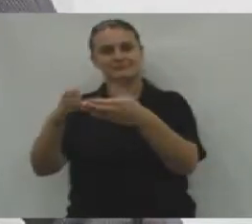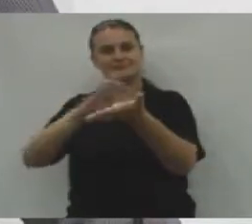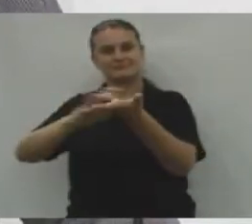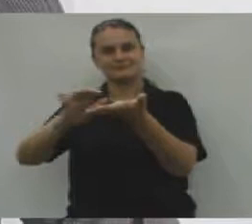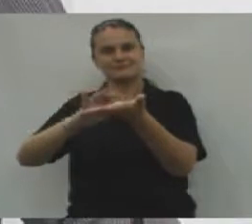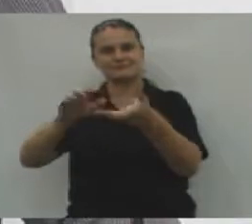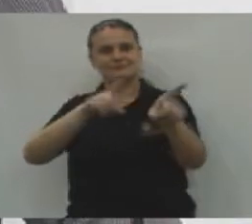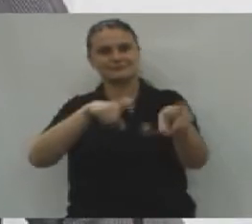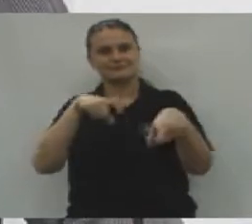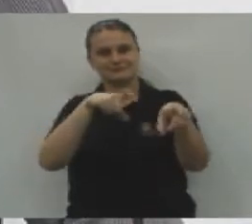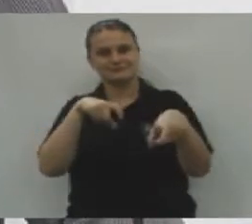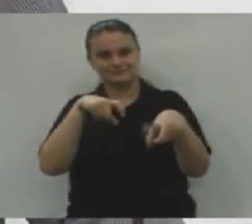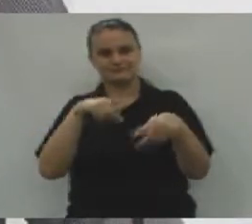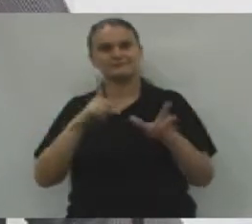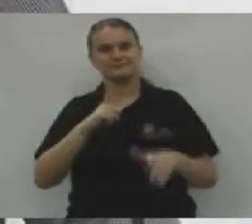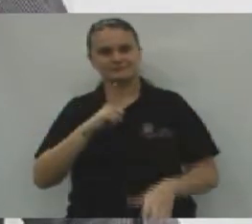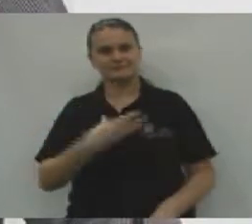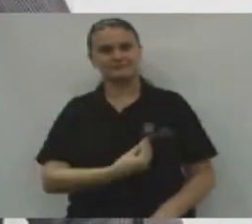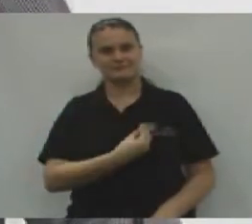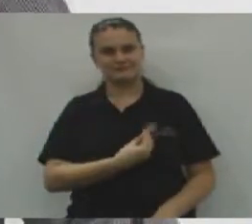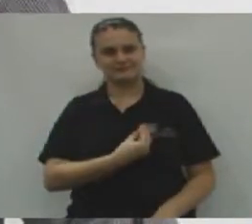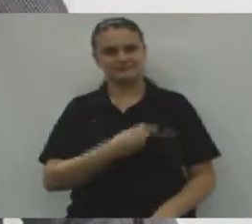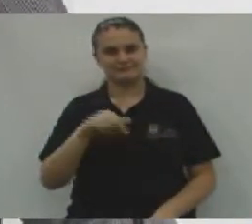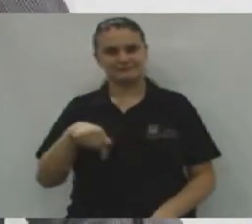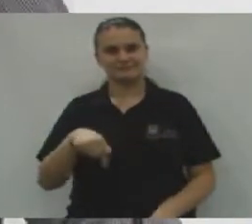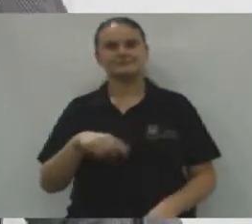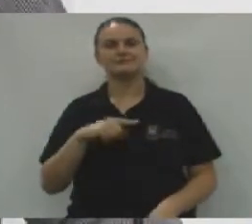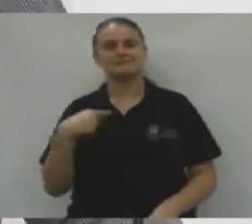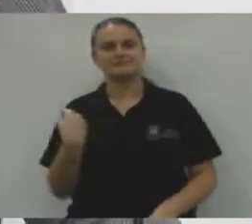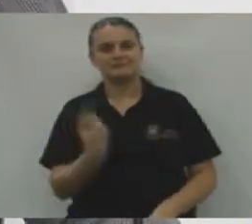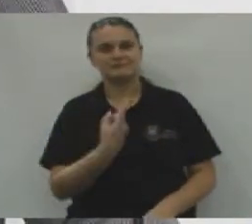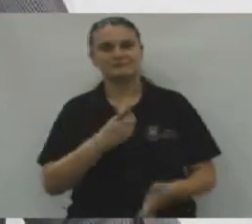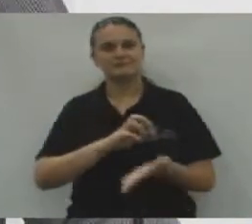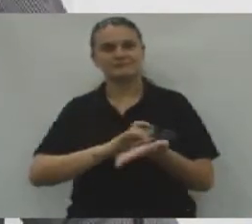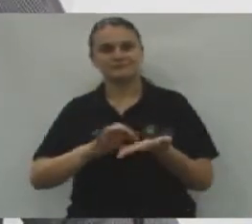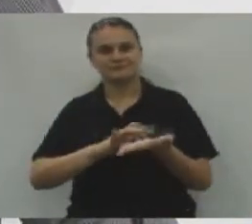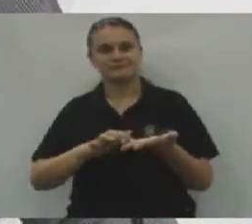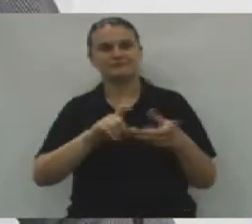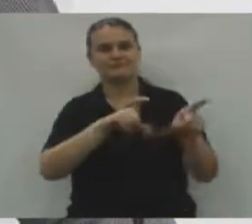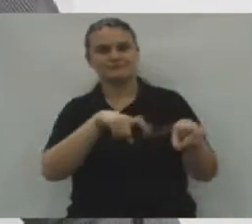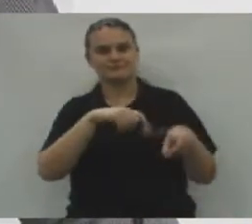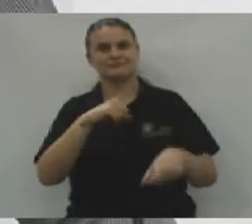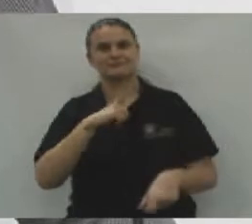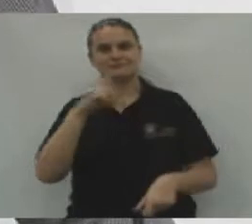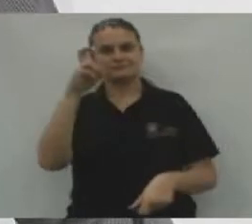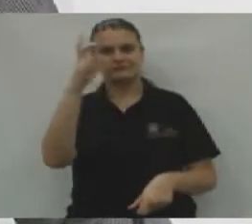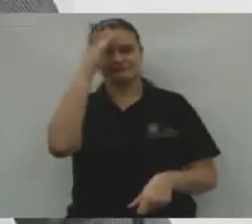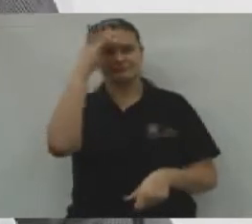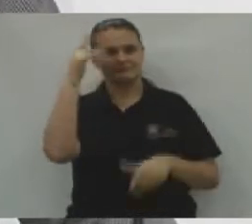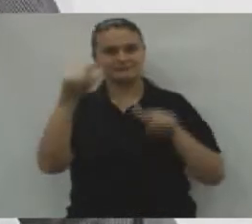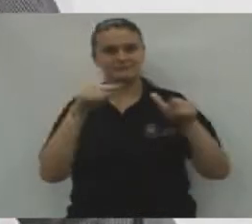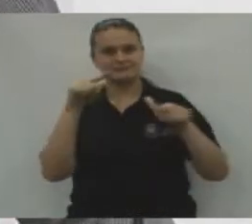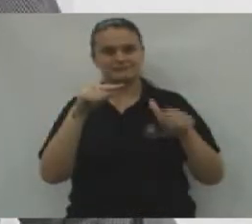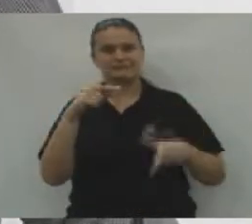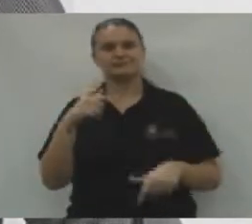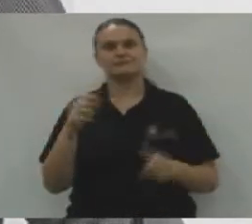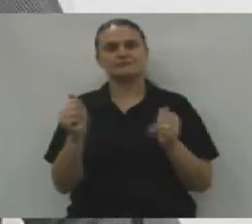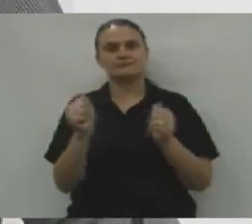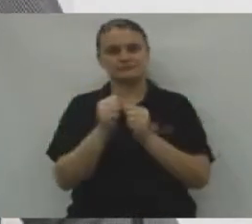Agricultura, que está aqui presente. Somos, a Secretaria da Agricultura conta com 5 funcionários, né, contando